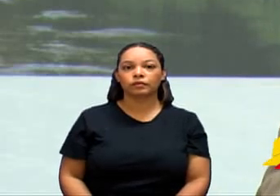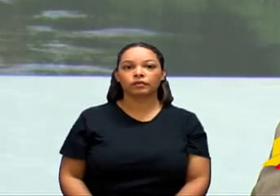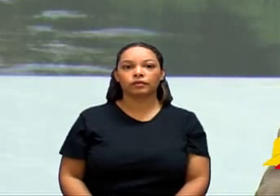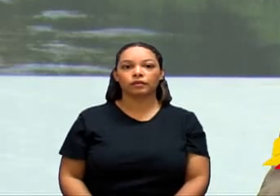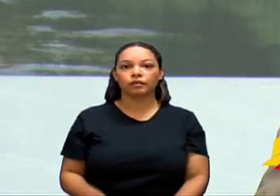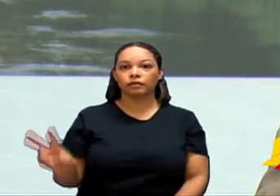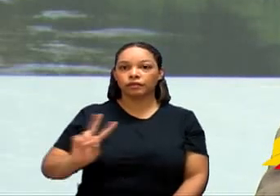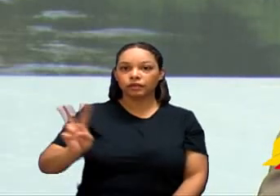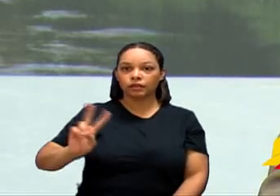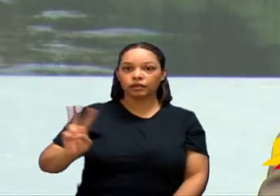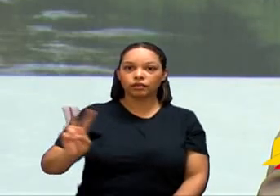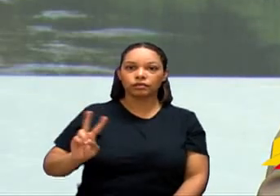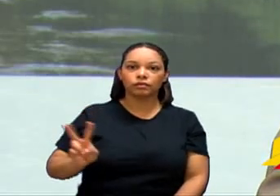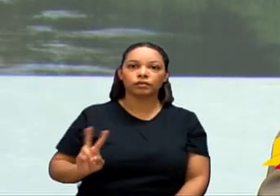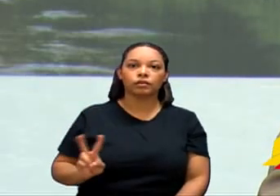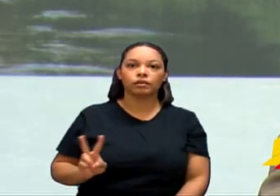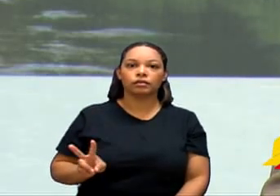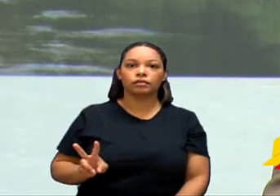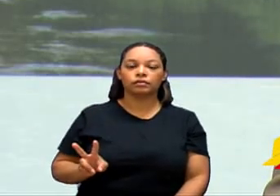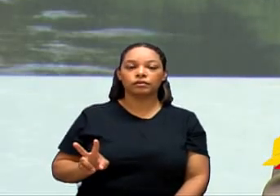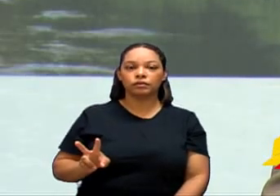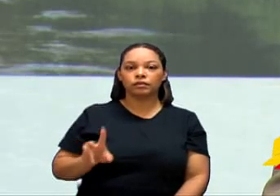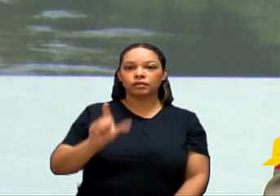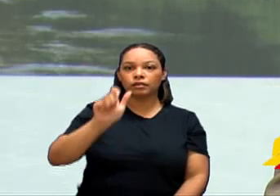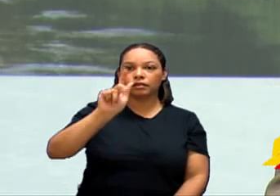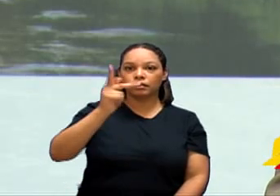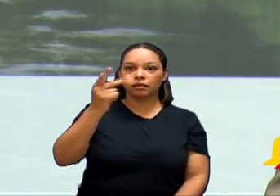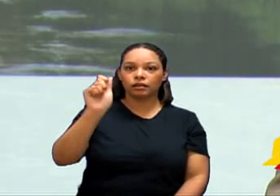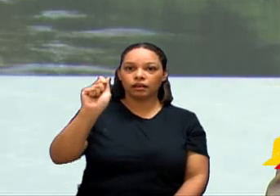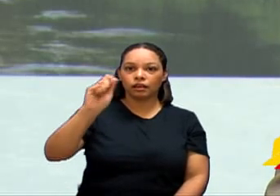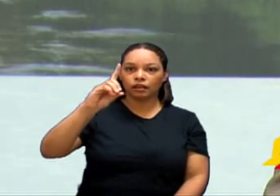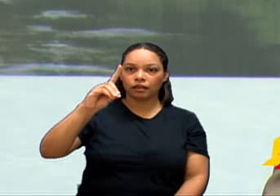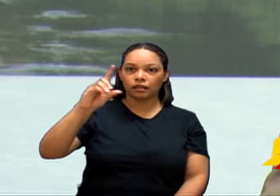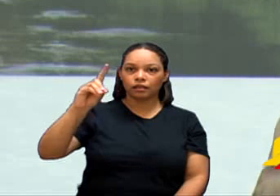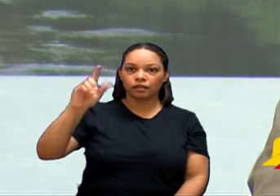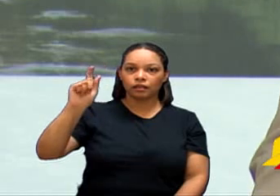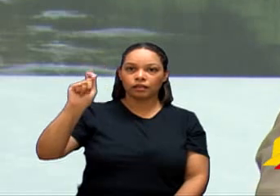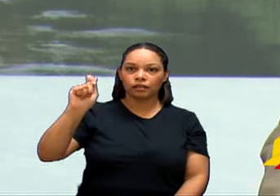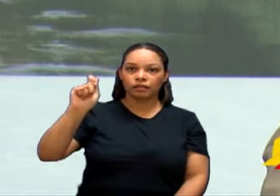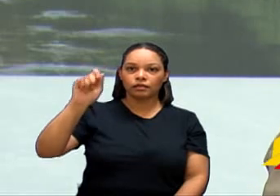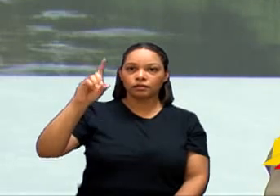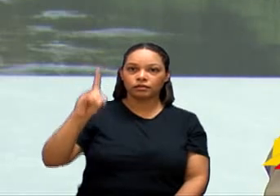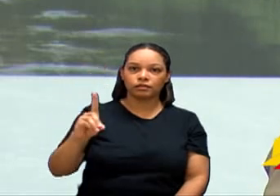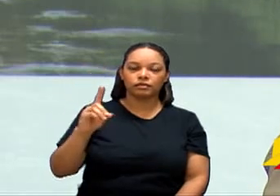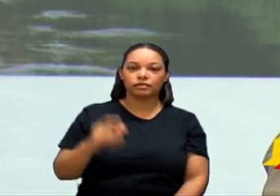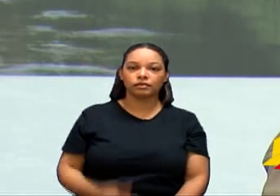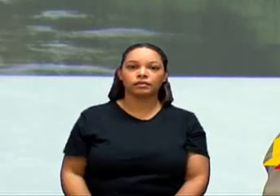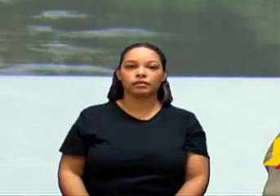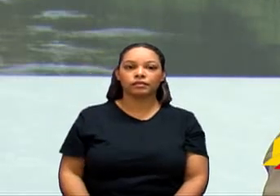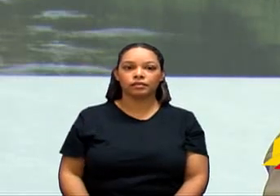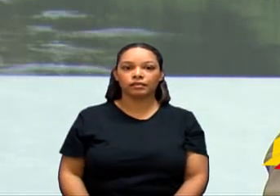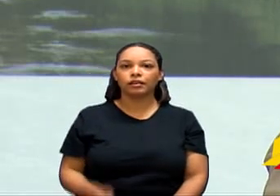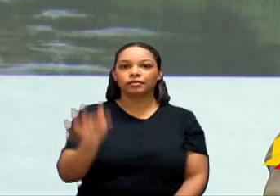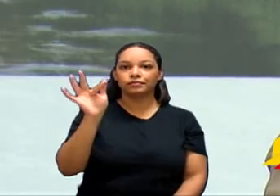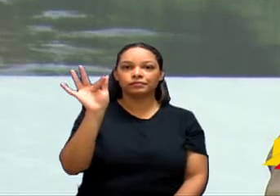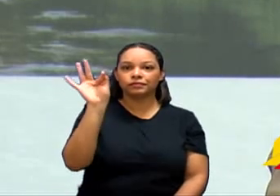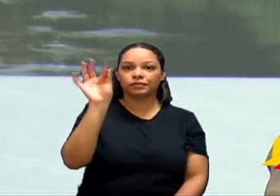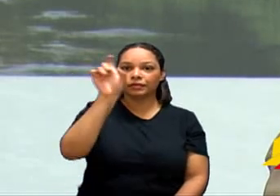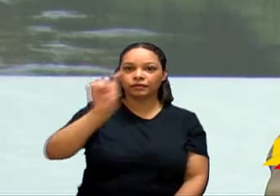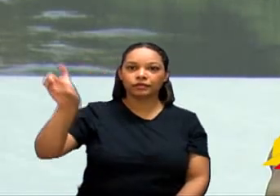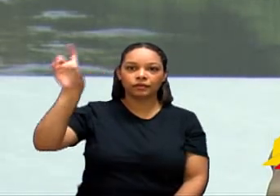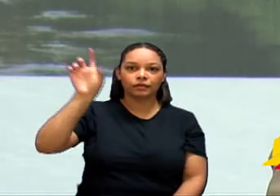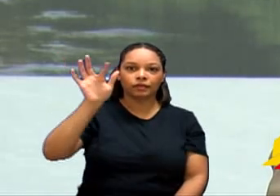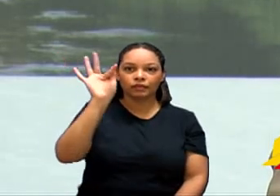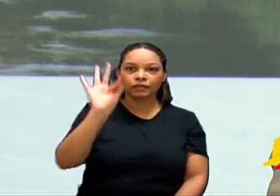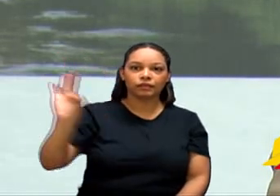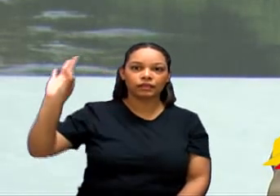o França falou que a hora com o Haddad vai iluminar todas as rodovias aí, tudo, vai ficar tudo. O França? O França falou aqui. Não é campanha.